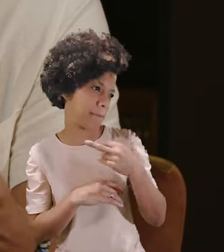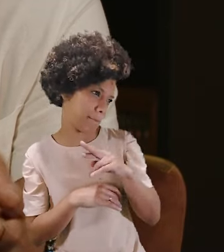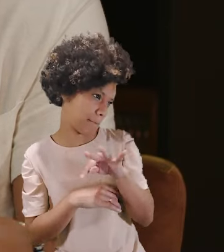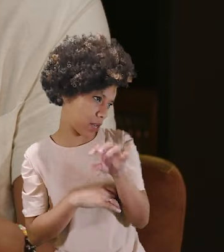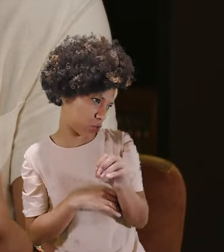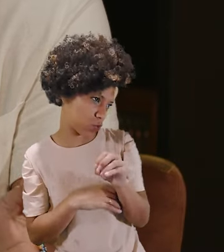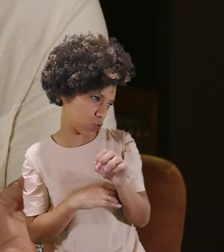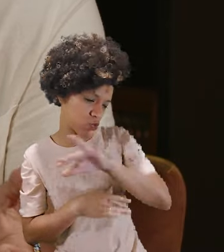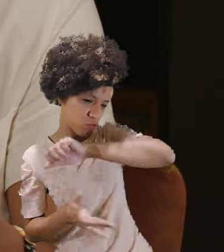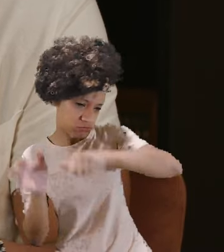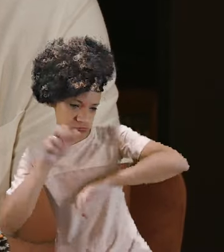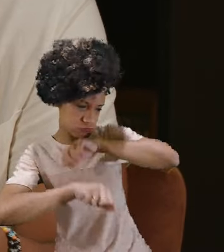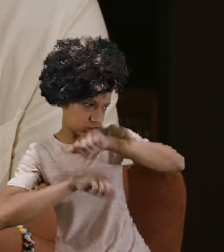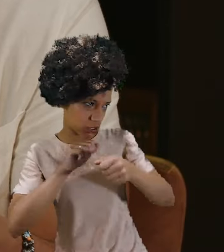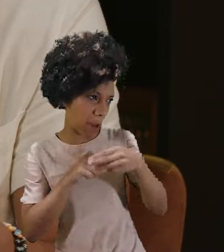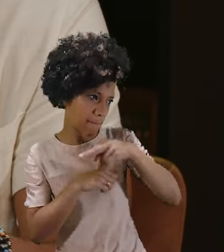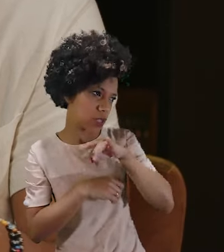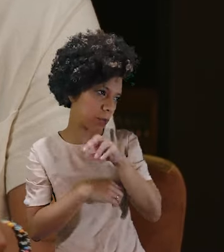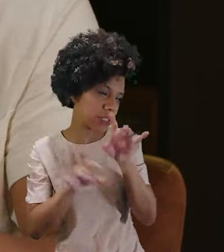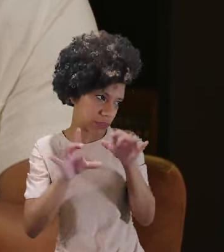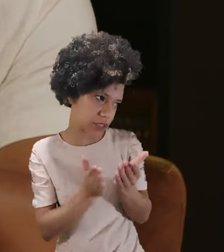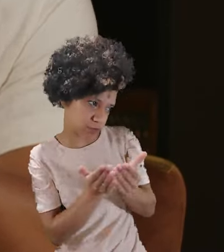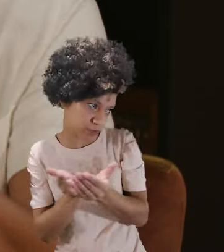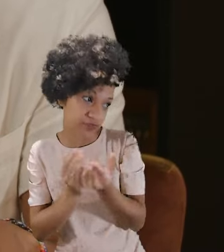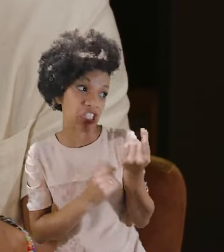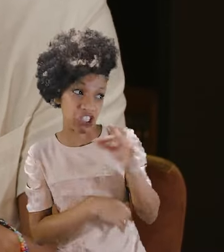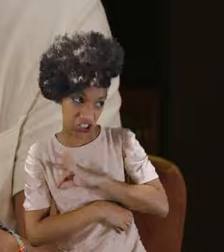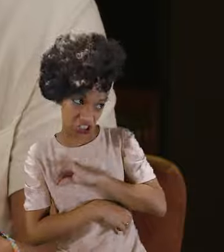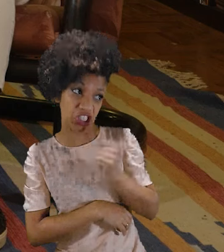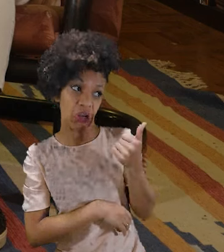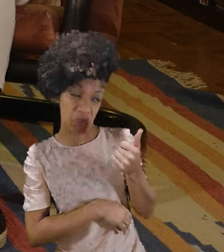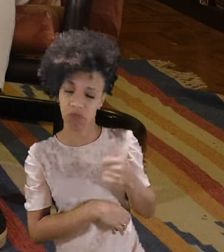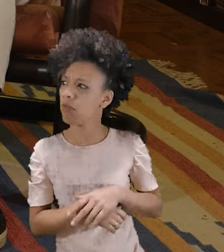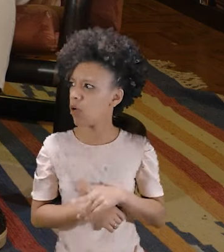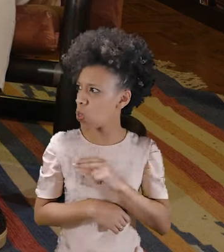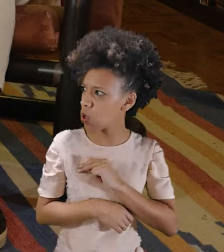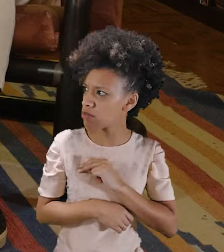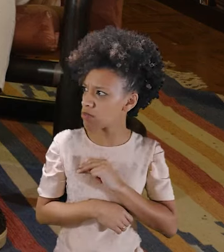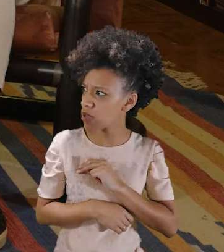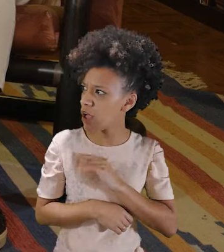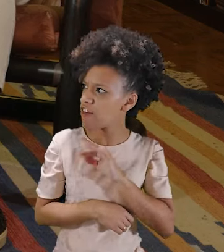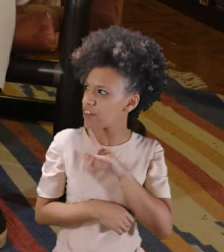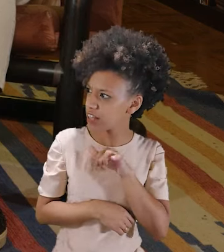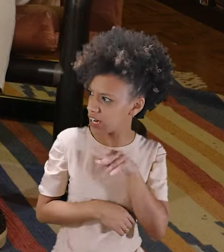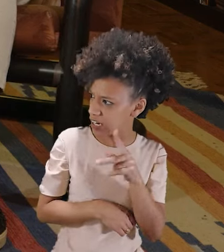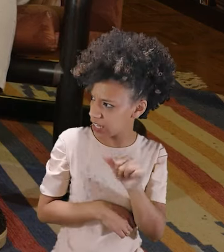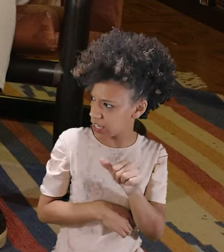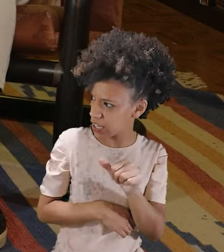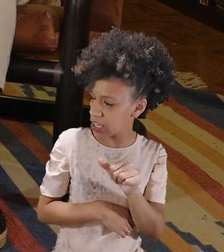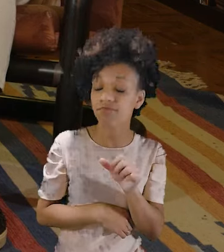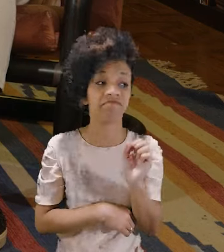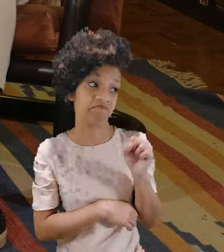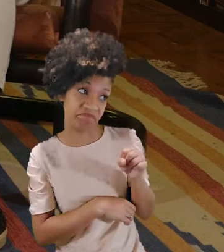práticos na parte só aqueles com essa semana vistas dos navios Inclusive a galera tomar grande nas indústrias flanelinha o que mais ganha dinheiro